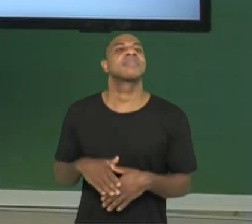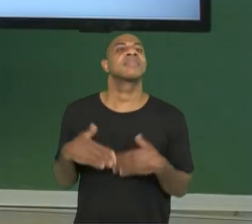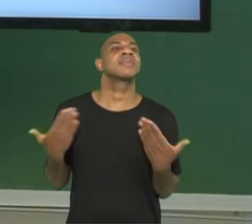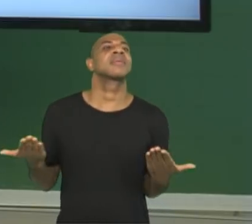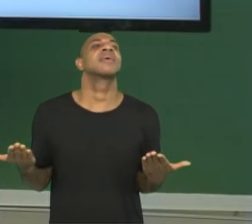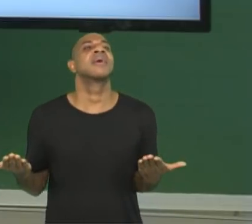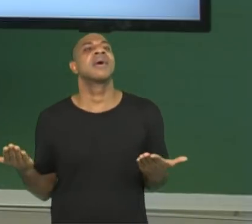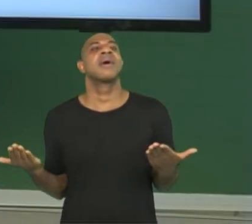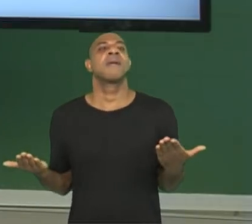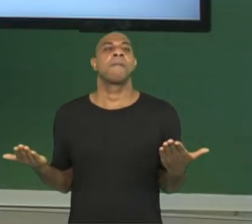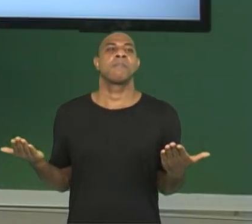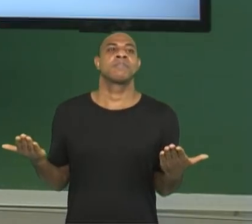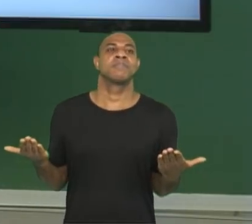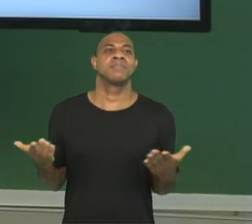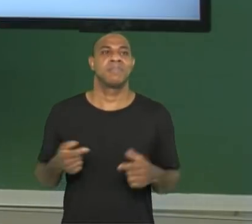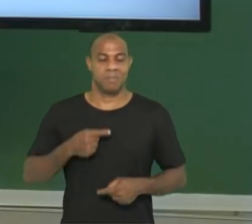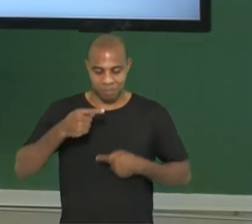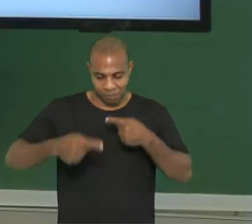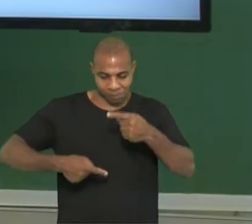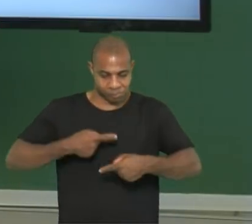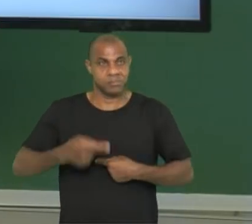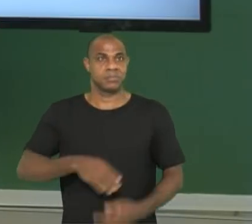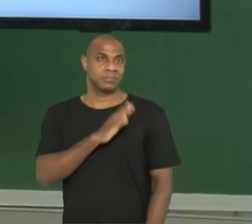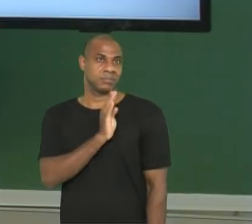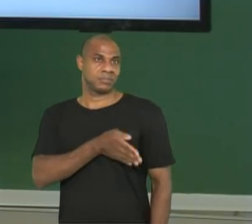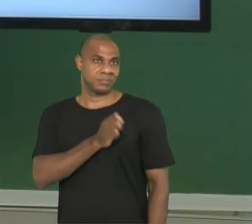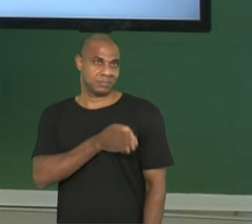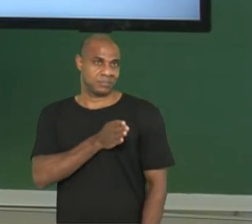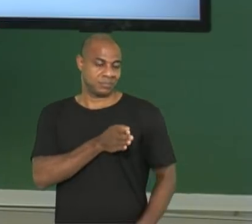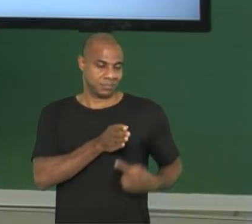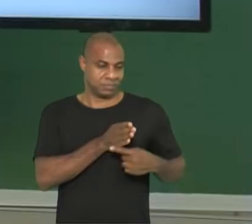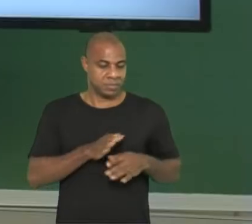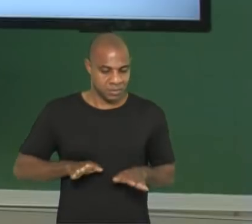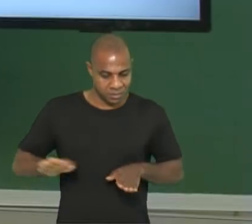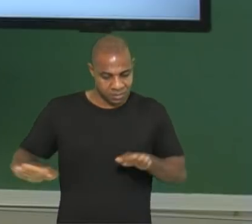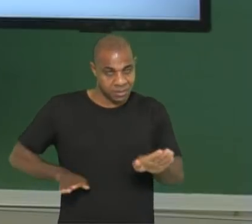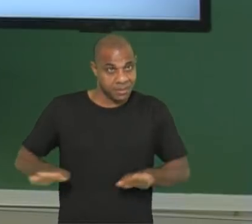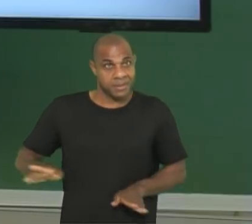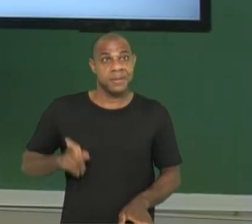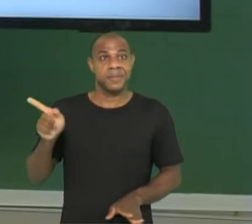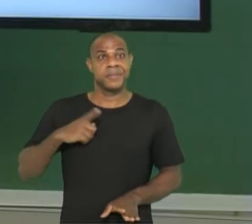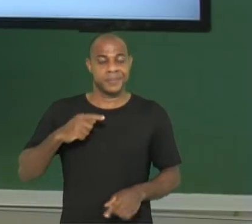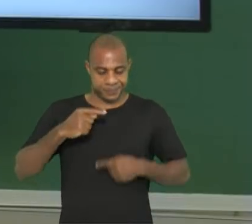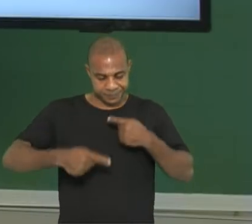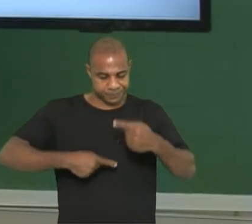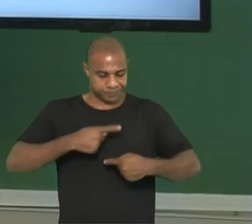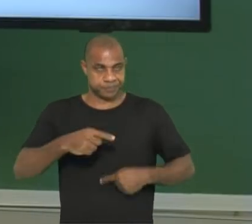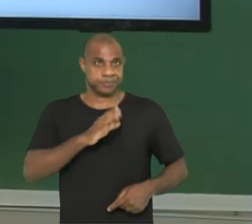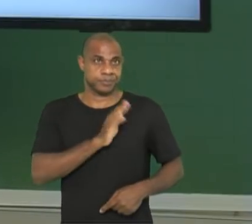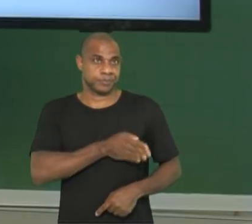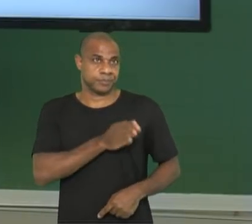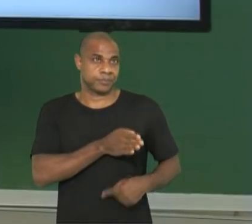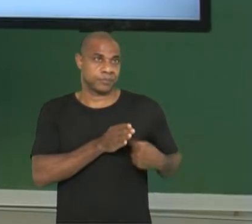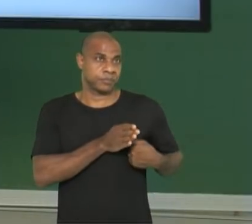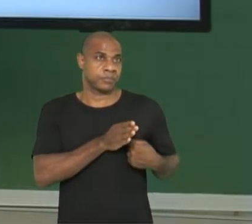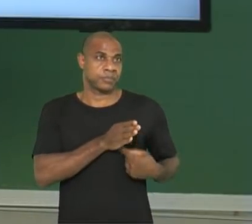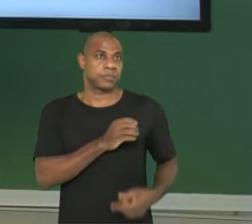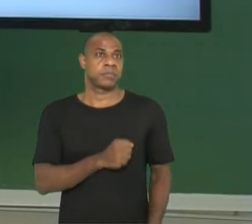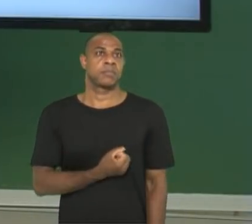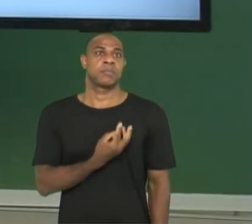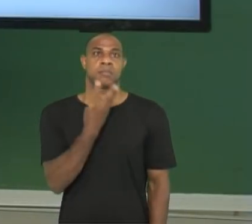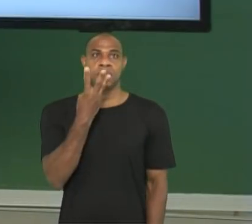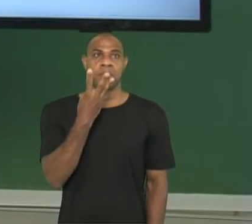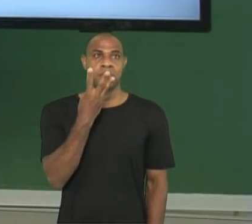realmente entenderem tudo isso. Os répteis, eles têm uma circulação através de um coração que tem